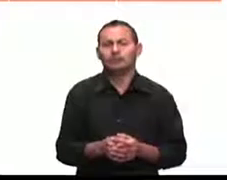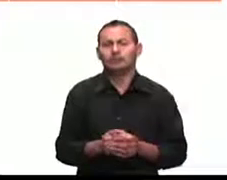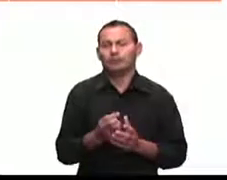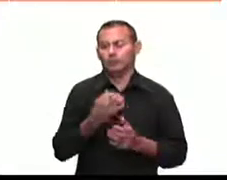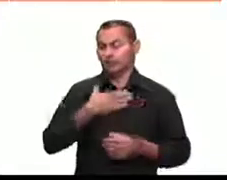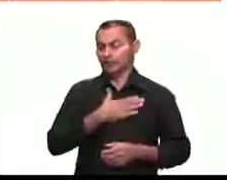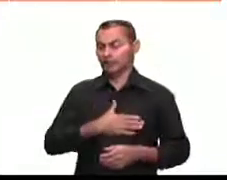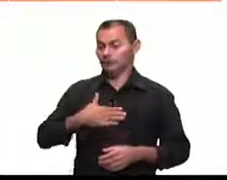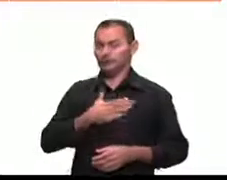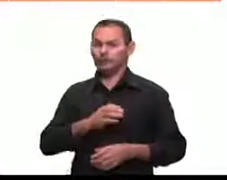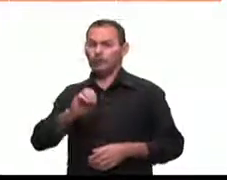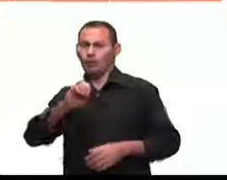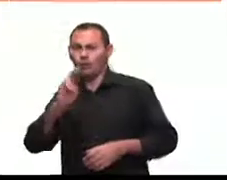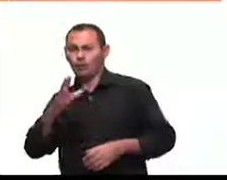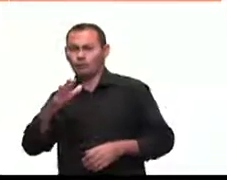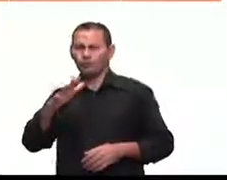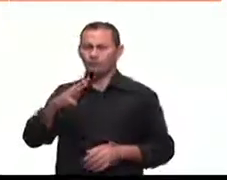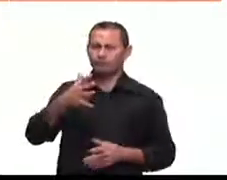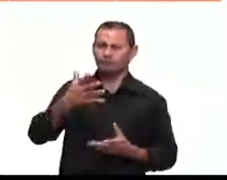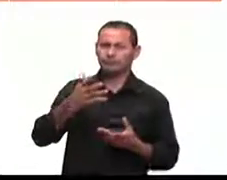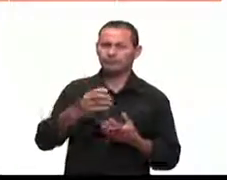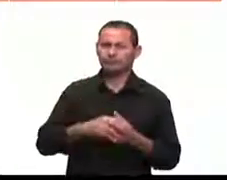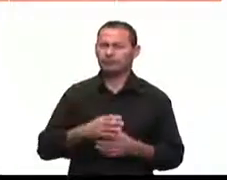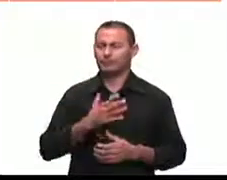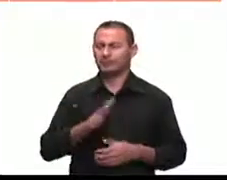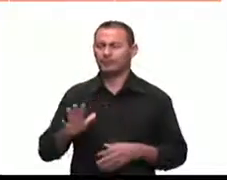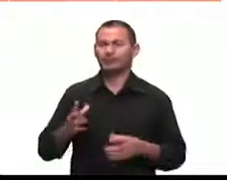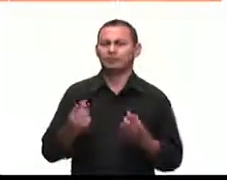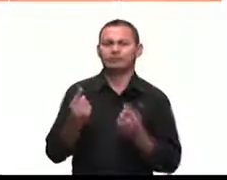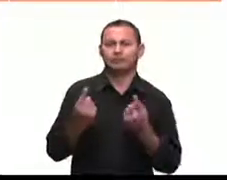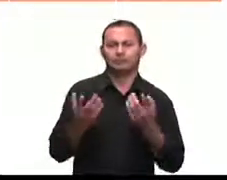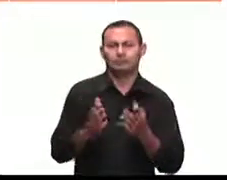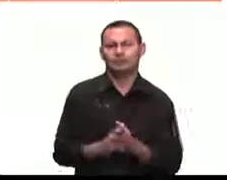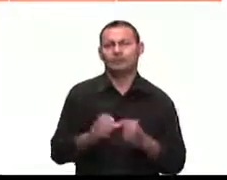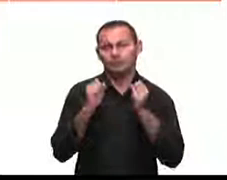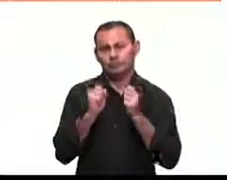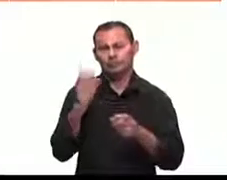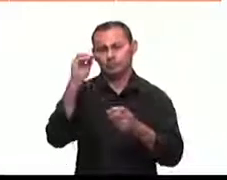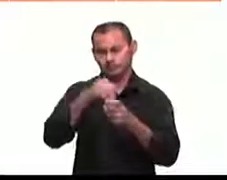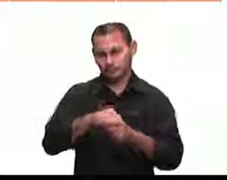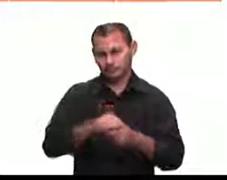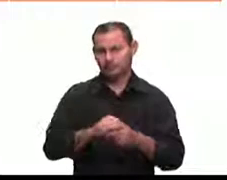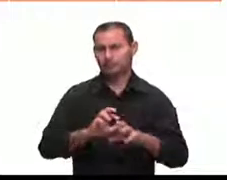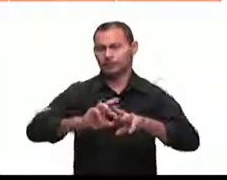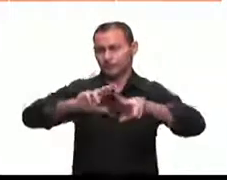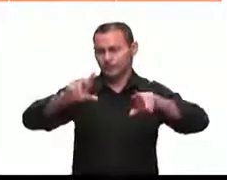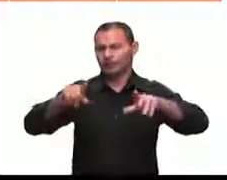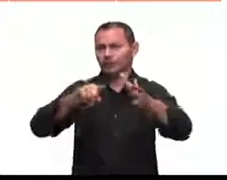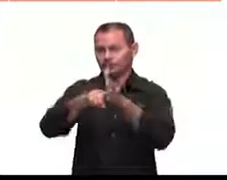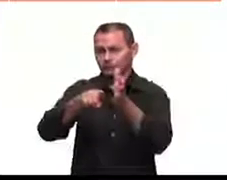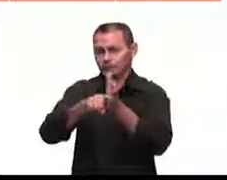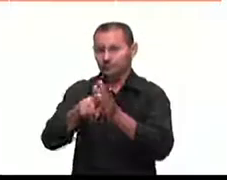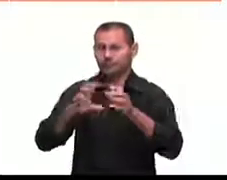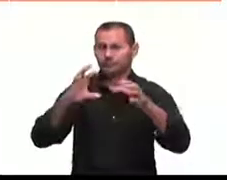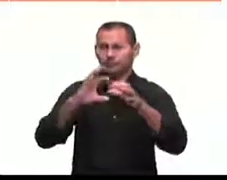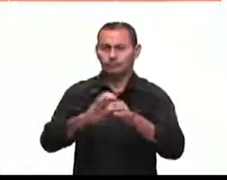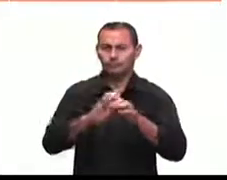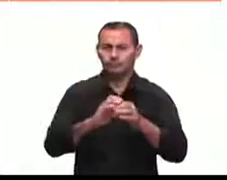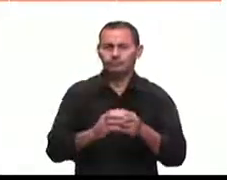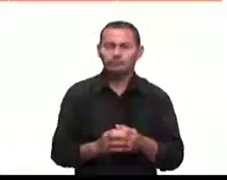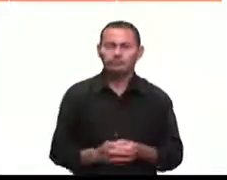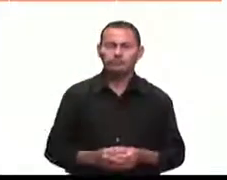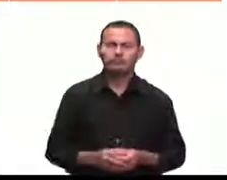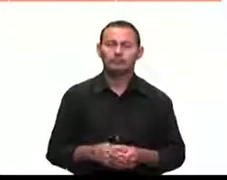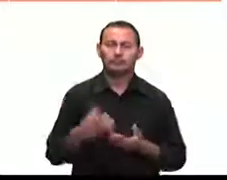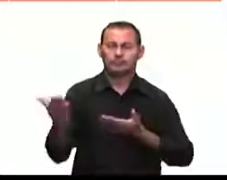muito satisfeito ou muito insatisfeito. Então, eu posso jogar várias perguntas em relação, né,